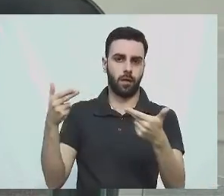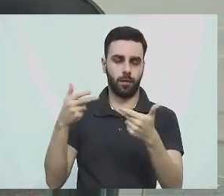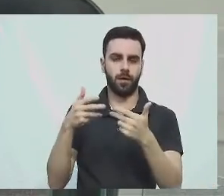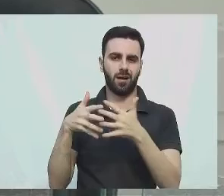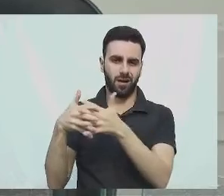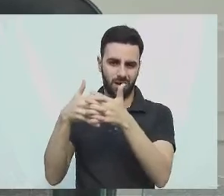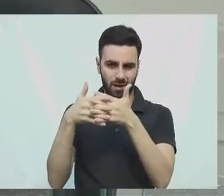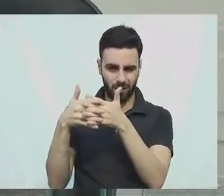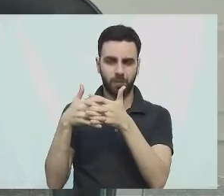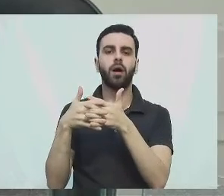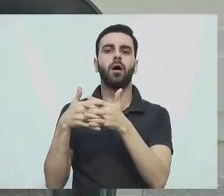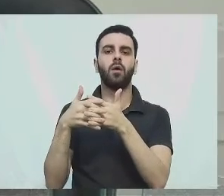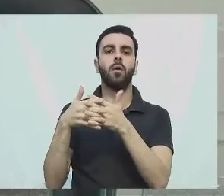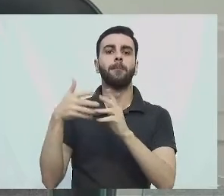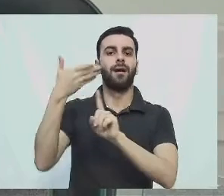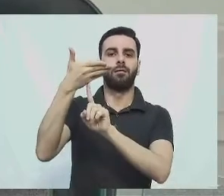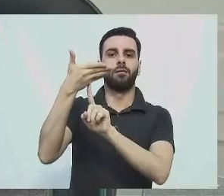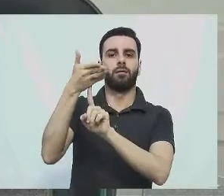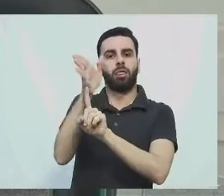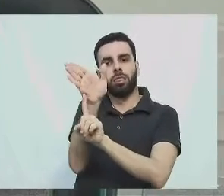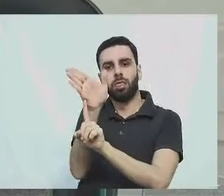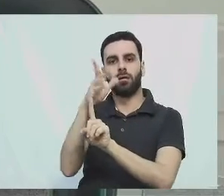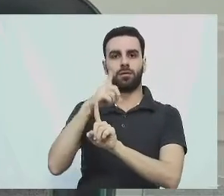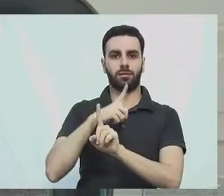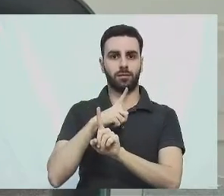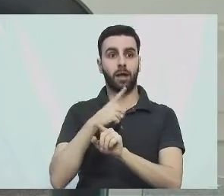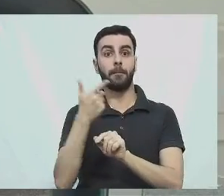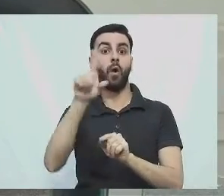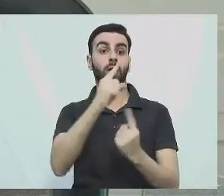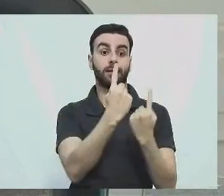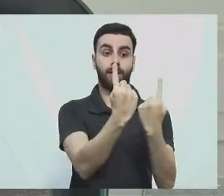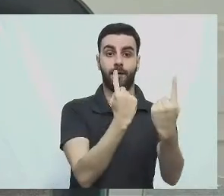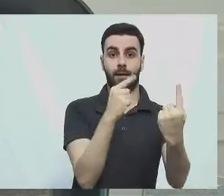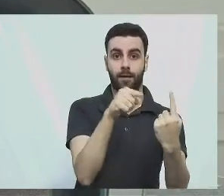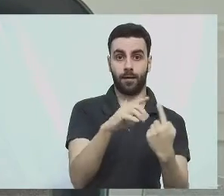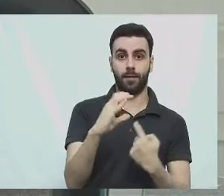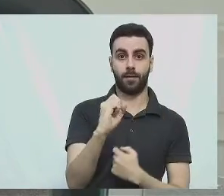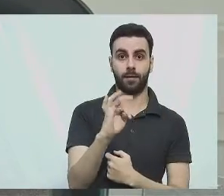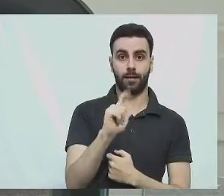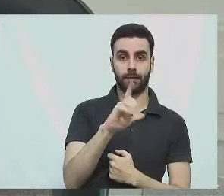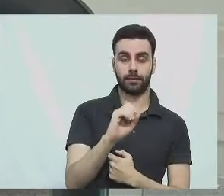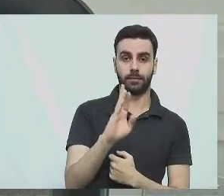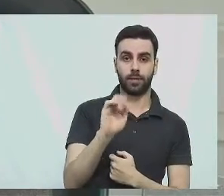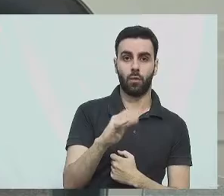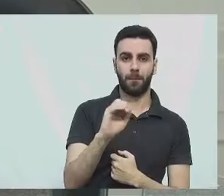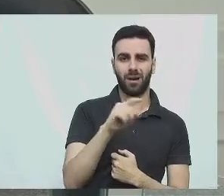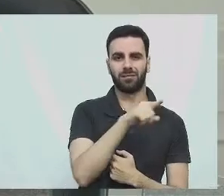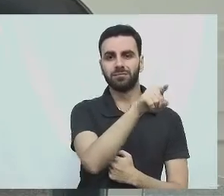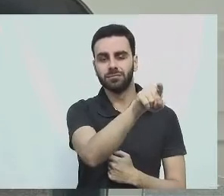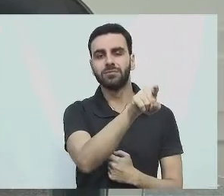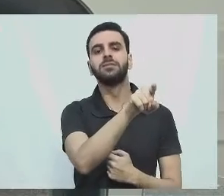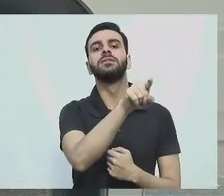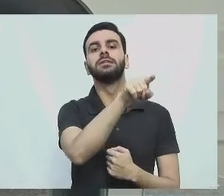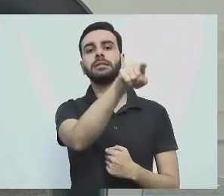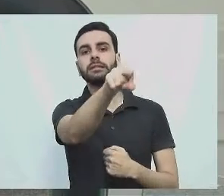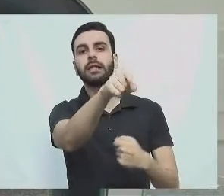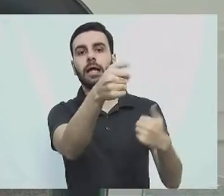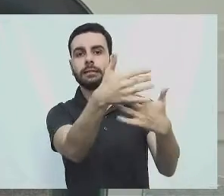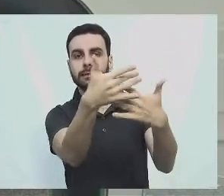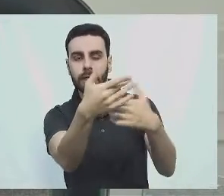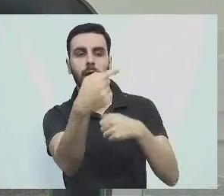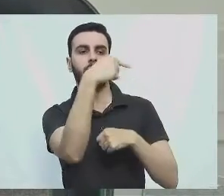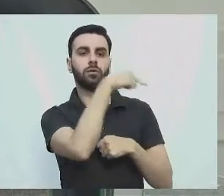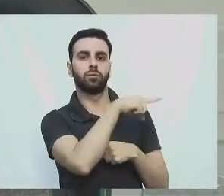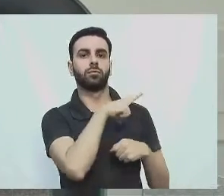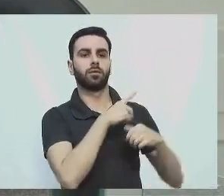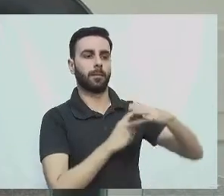A placa está virada. E cá na Castelo Branco, quem vai para o centro e quem está indo para o Silvestre, tem uma placa para